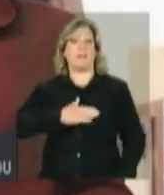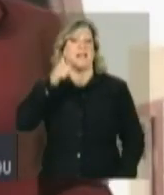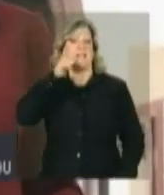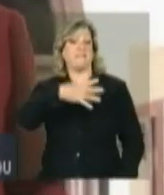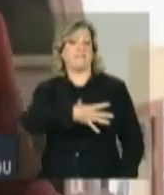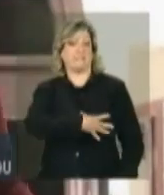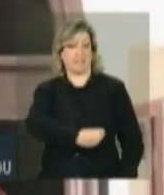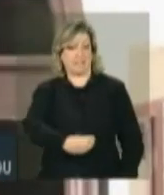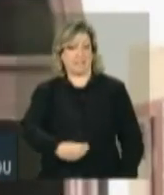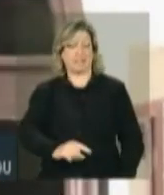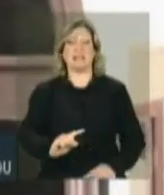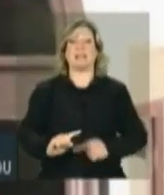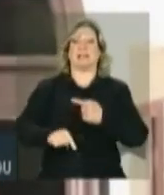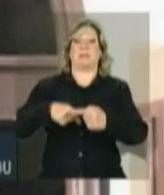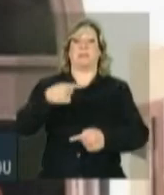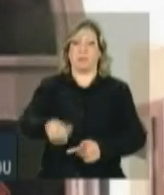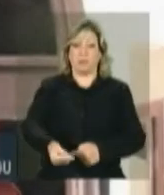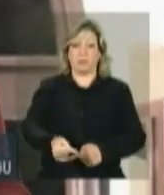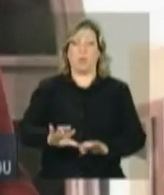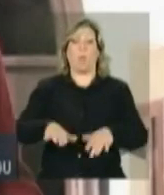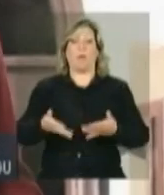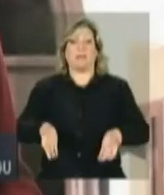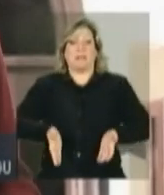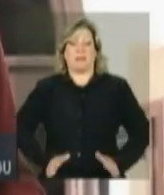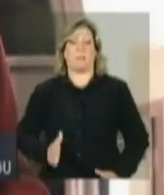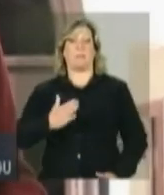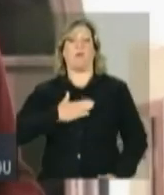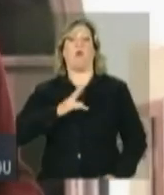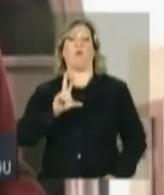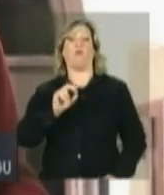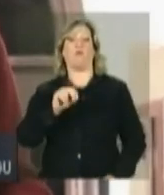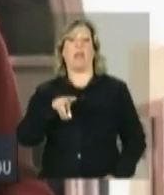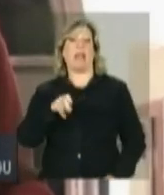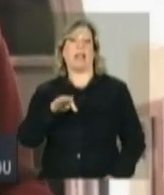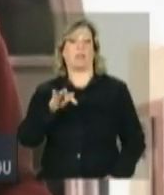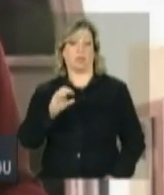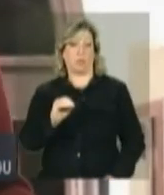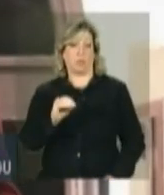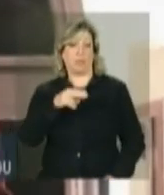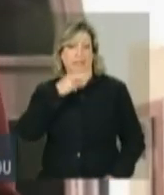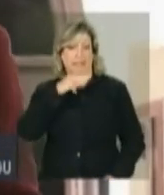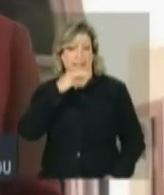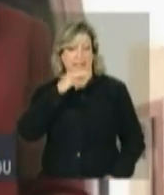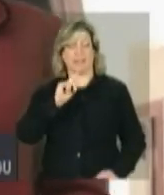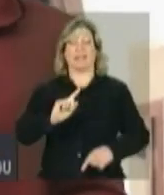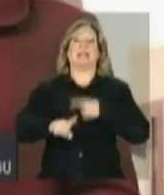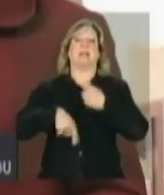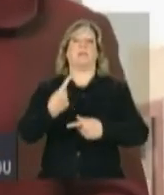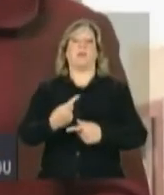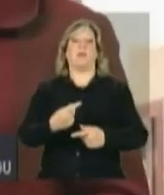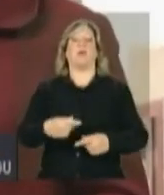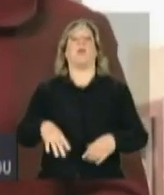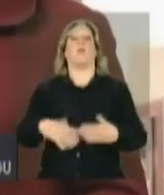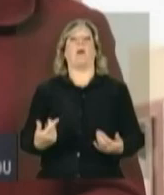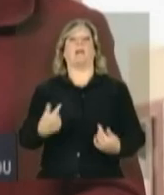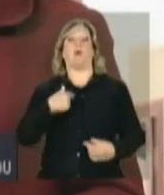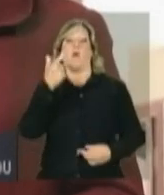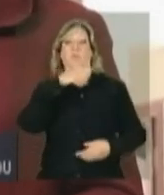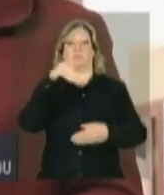filha. Depois, quando nasceu meu neto. Depois, quando me